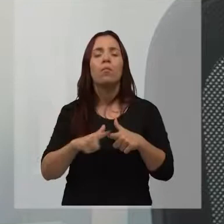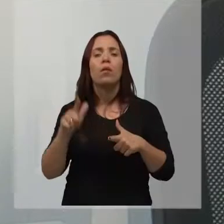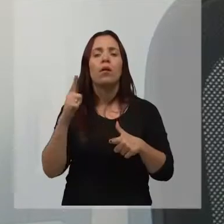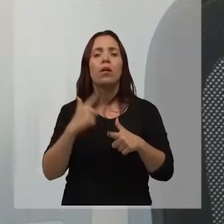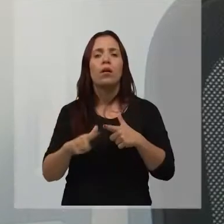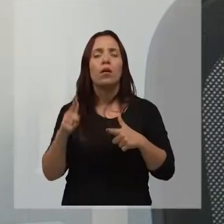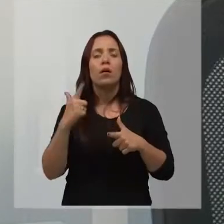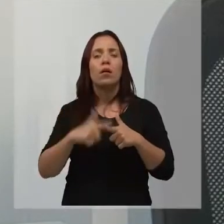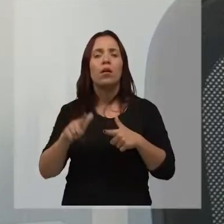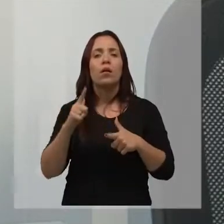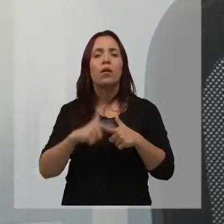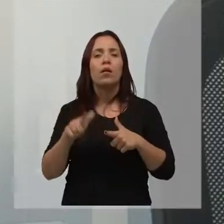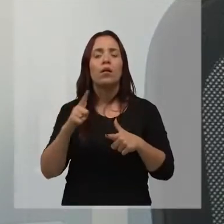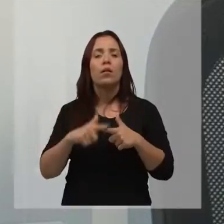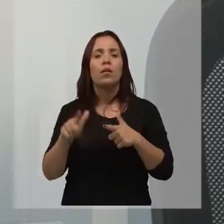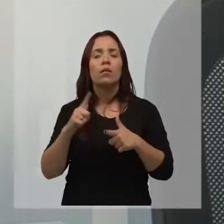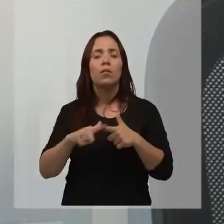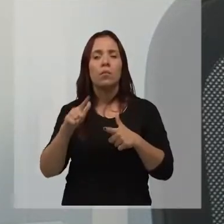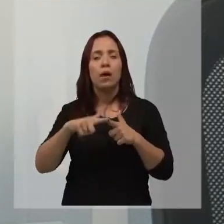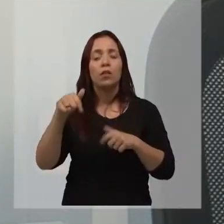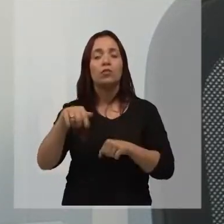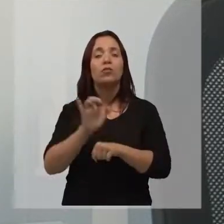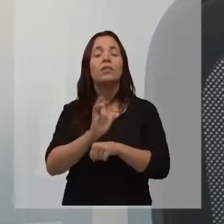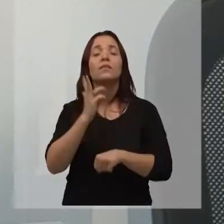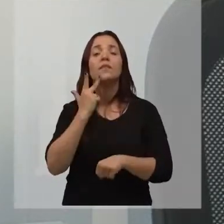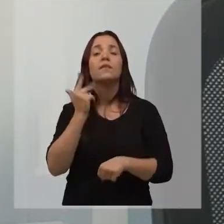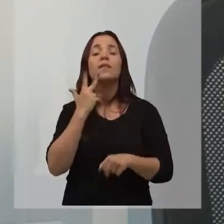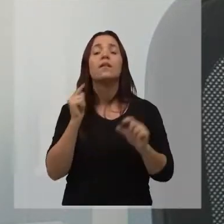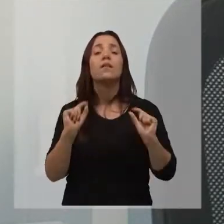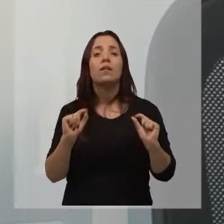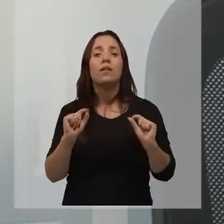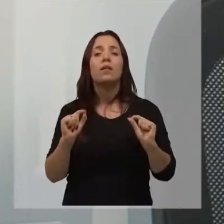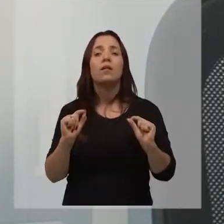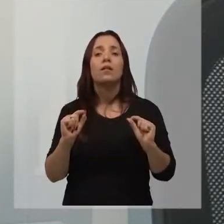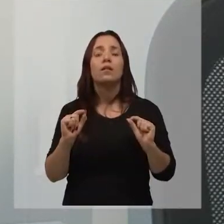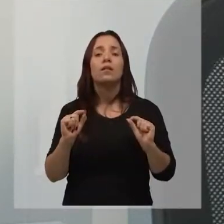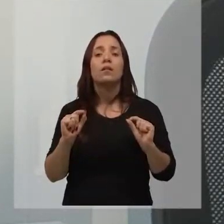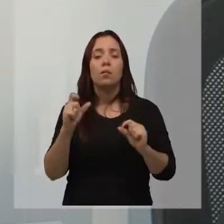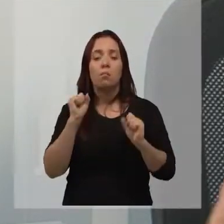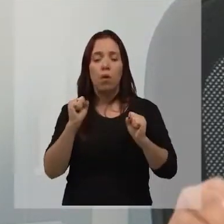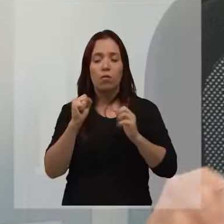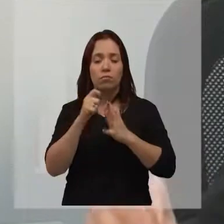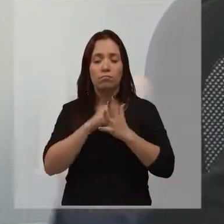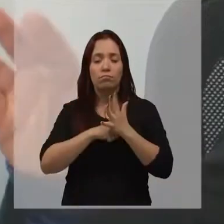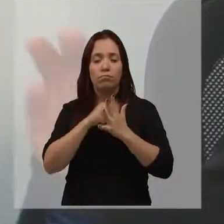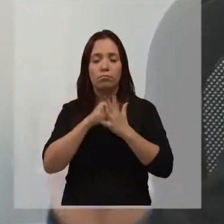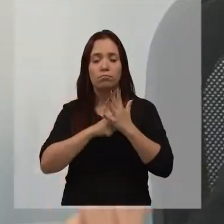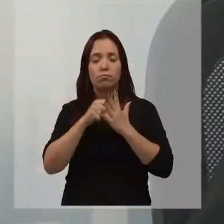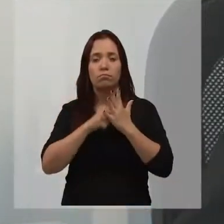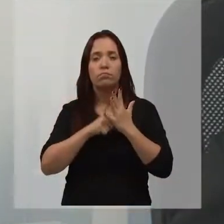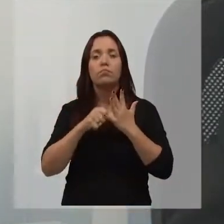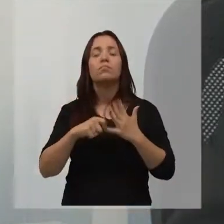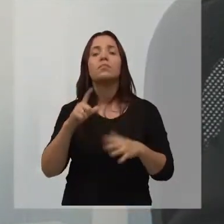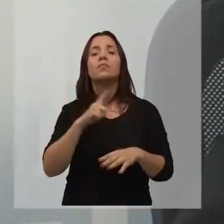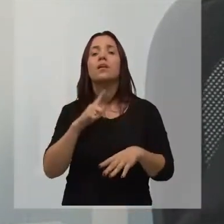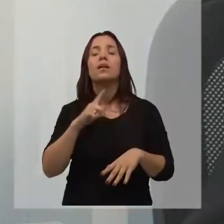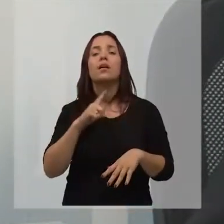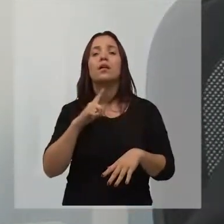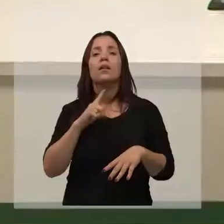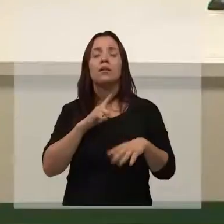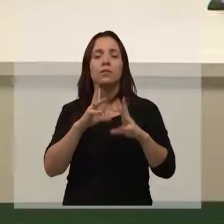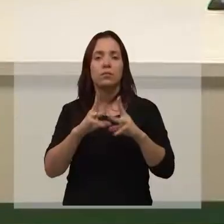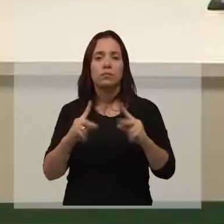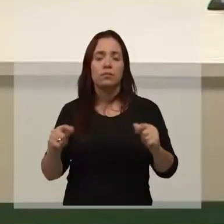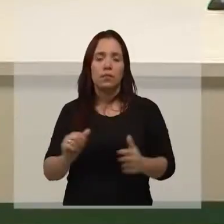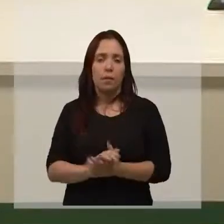o chefe do Executivo do Estado do Ceará tinha, pode nos próximos meses está parcialmente sanado. A gente, vou dar um